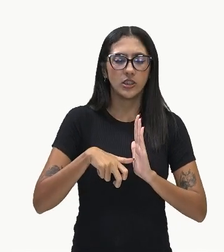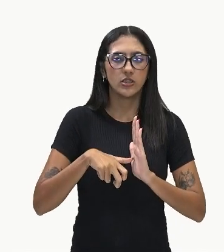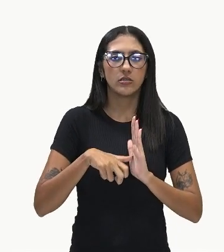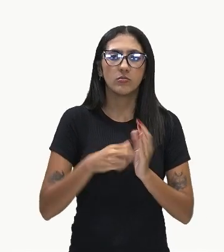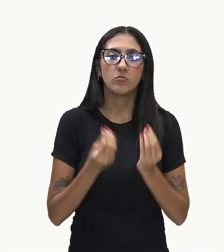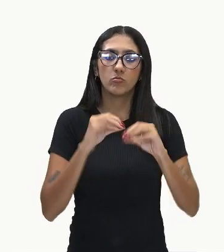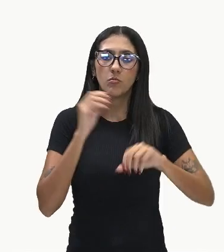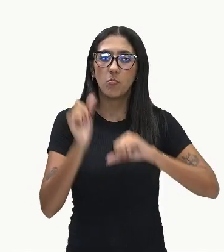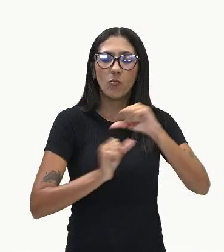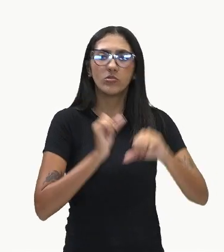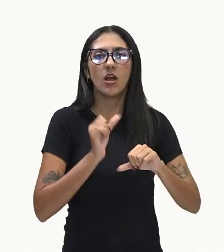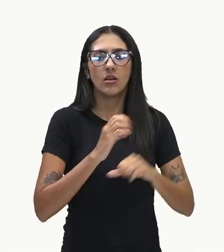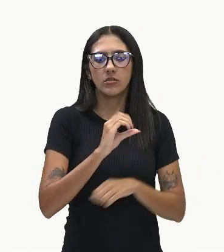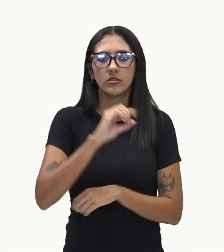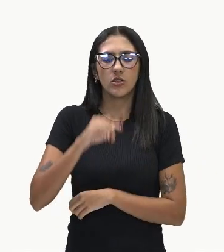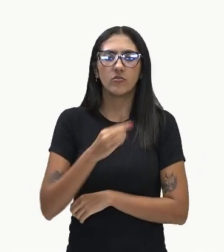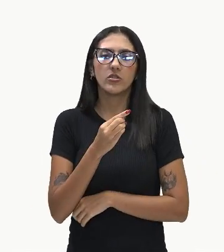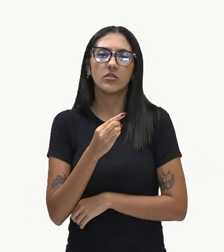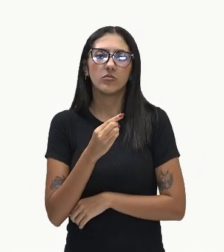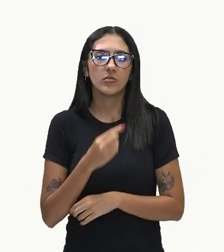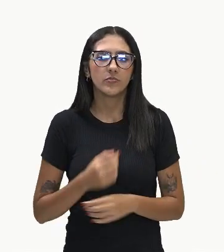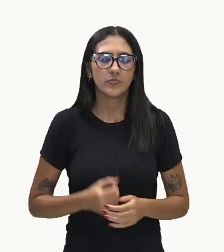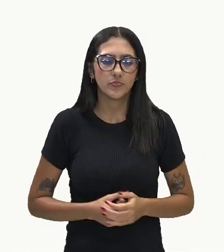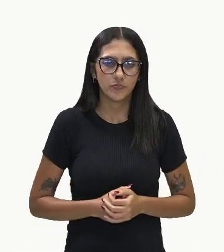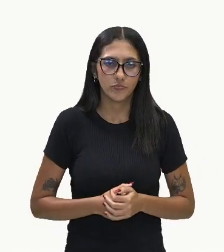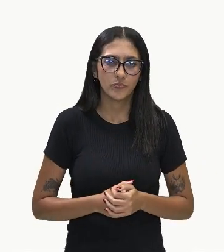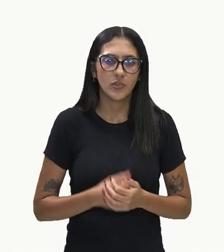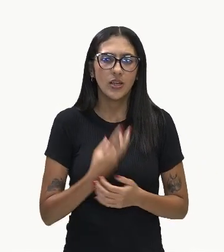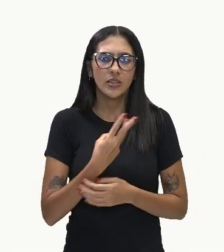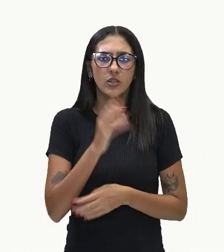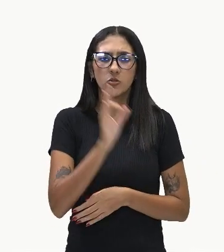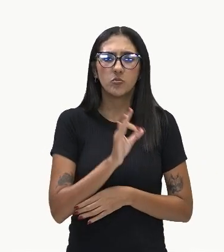decimal. Quanto é que é 3%?